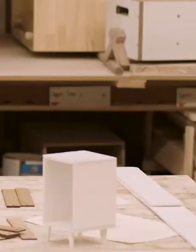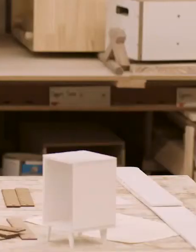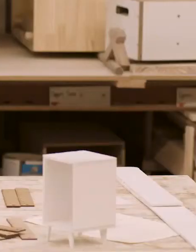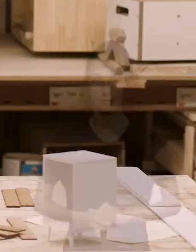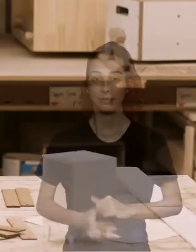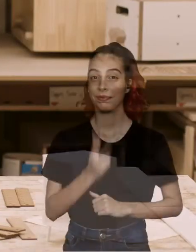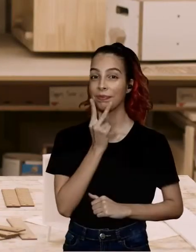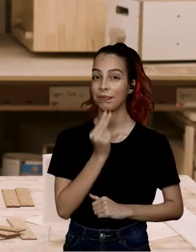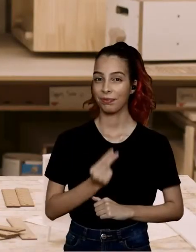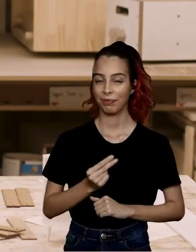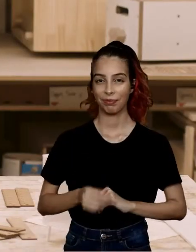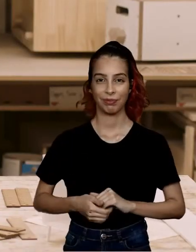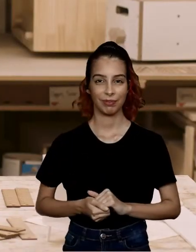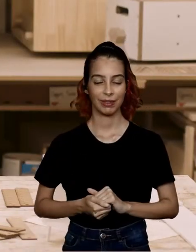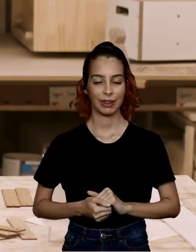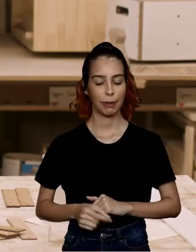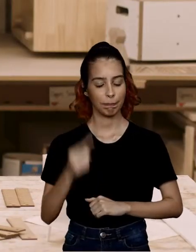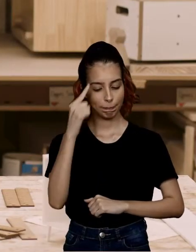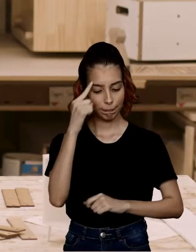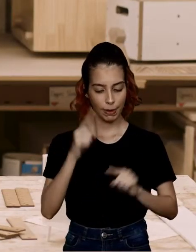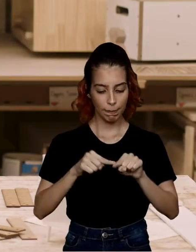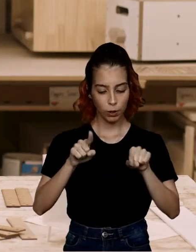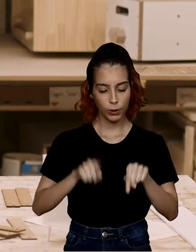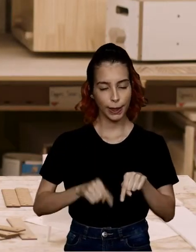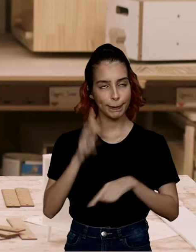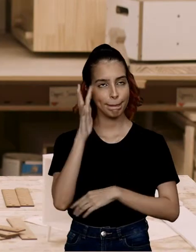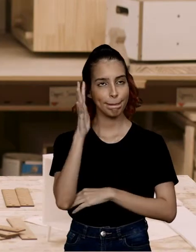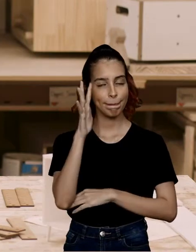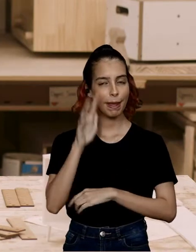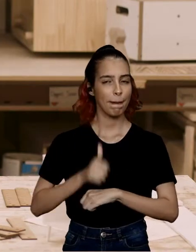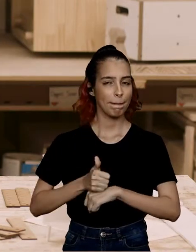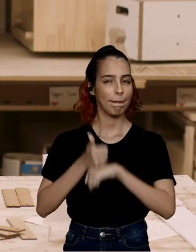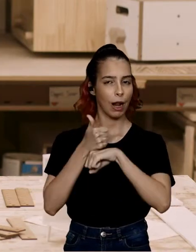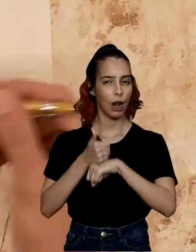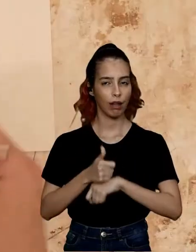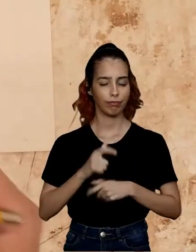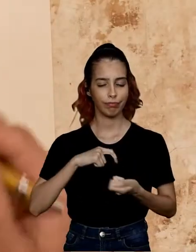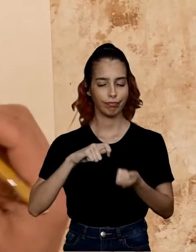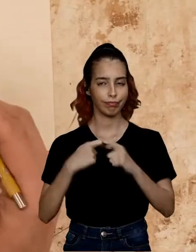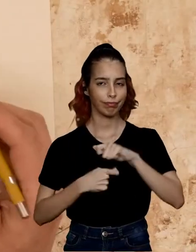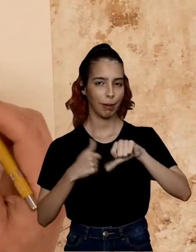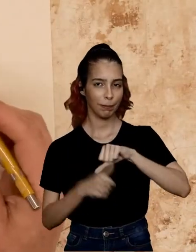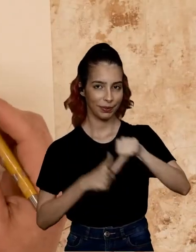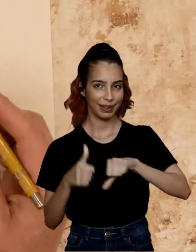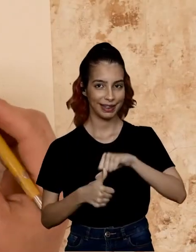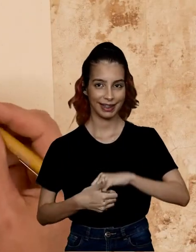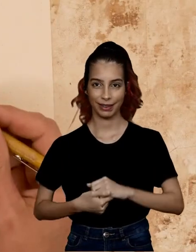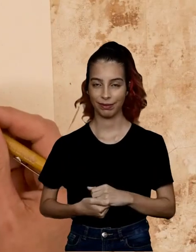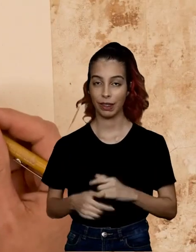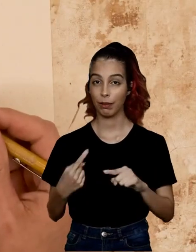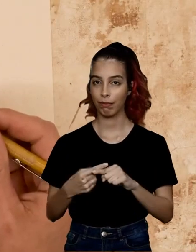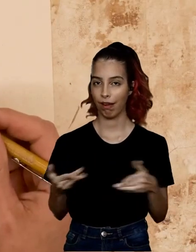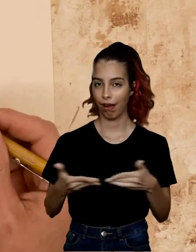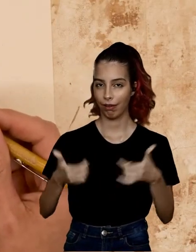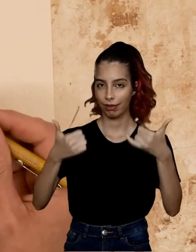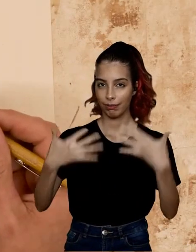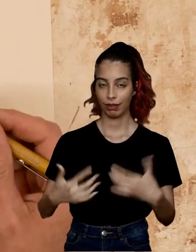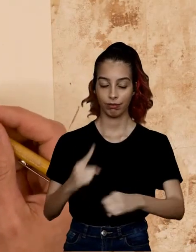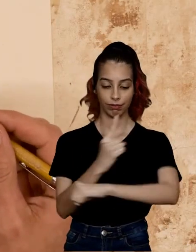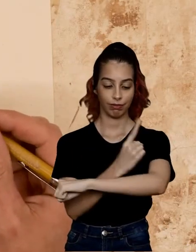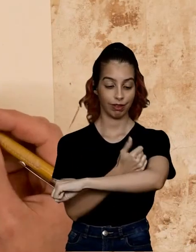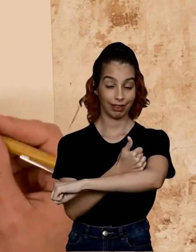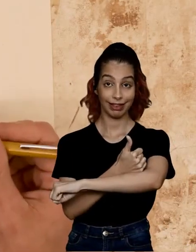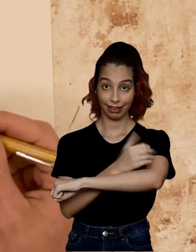Eu pensei um pouco melhor sobre o meu projeto e vou fazer algumas mudanças. Como a gente definiu agora que a gente tem a medida de